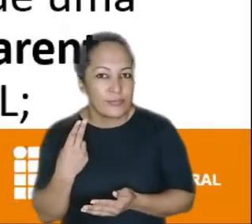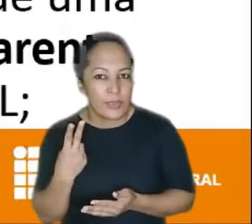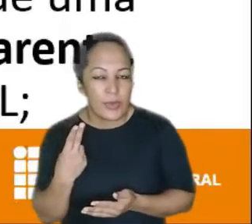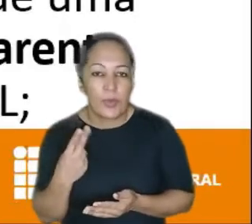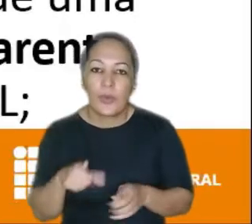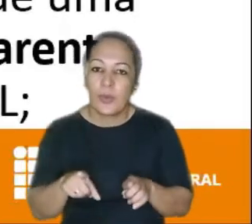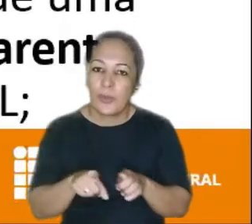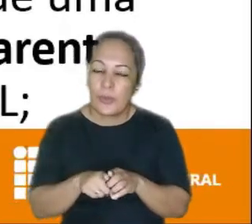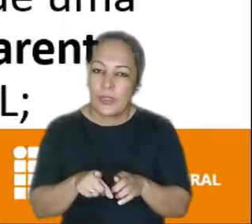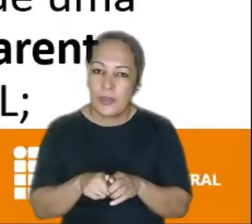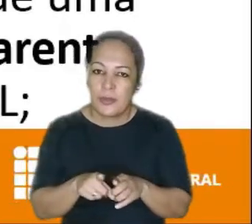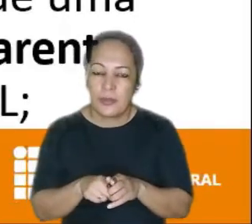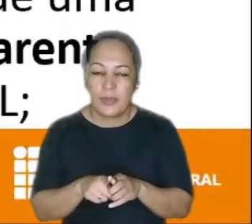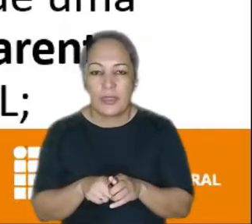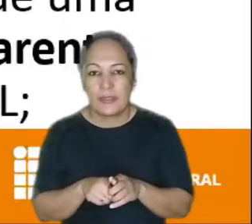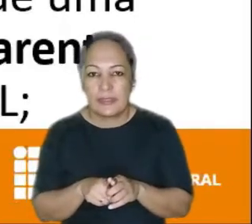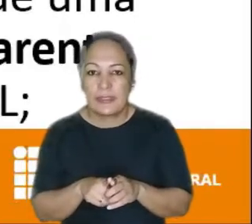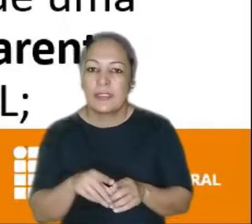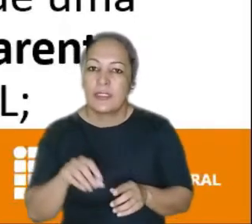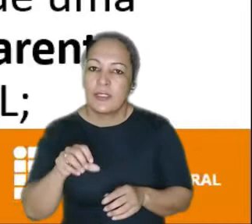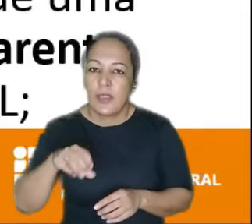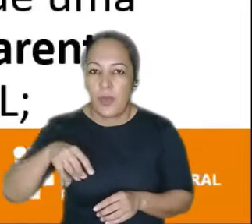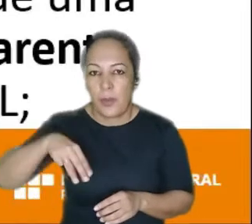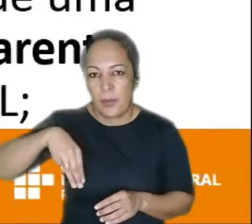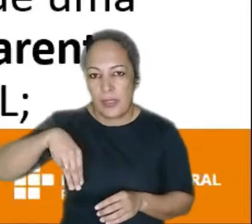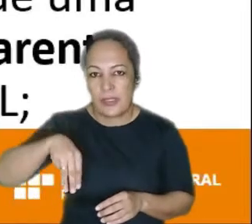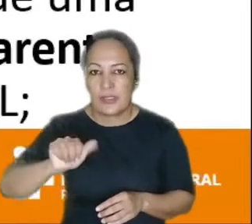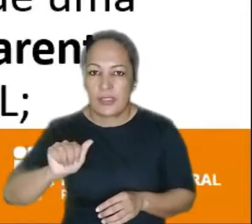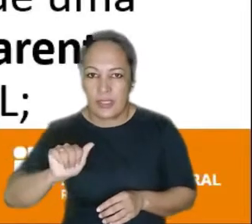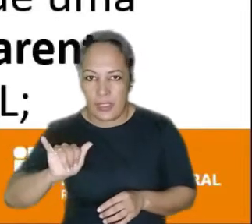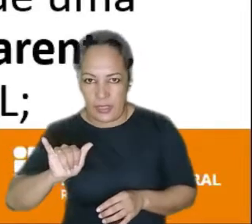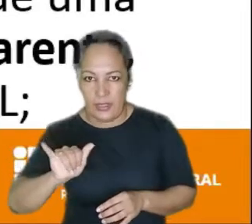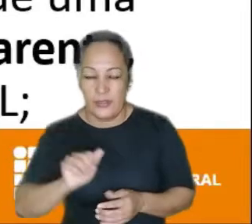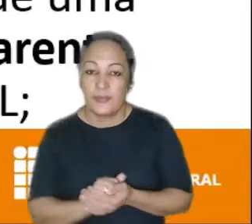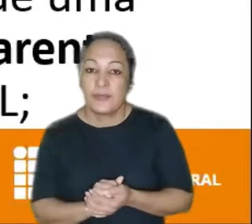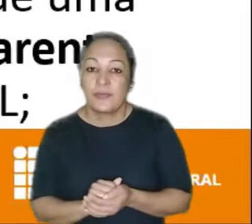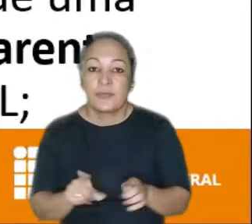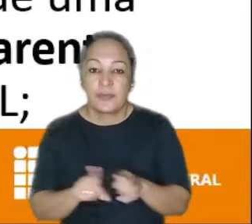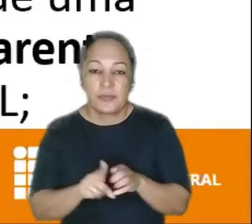ou seja, é o SQL. O usuário, tá?